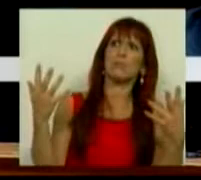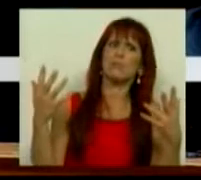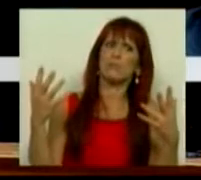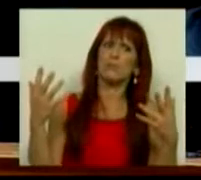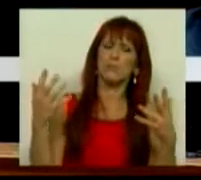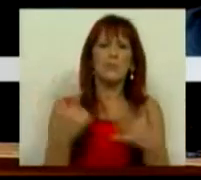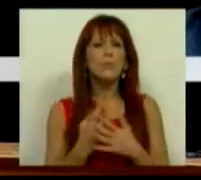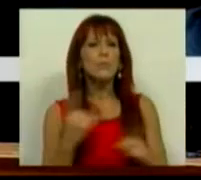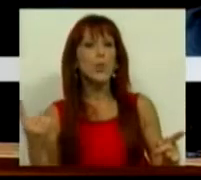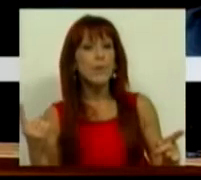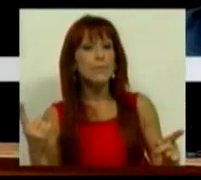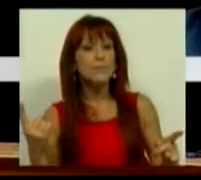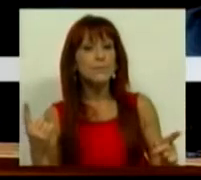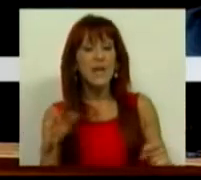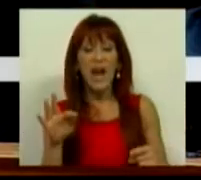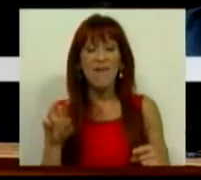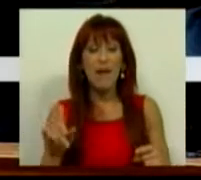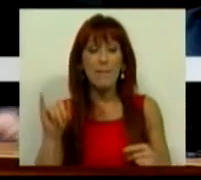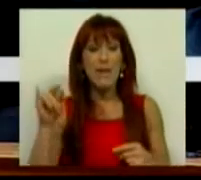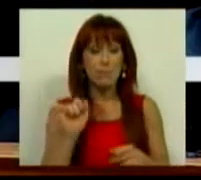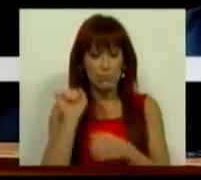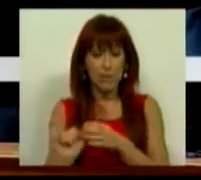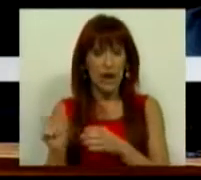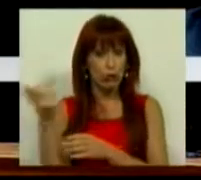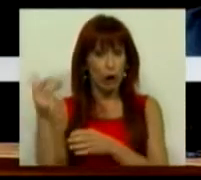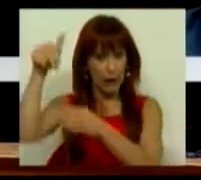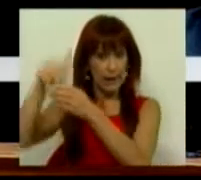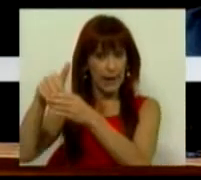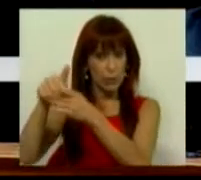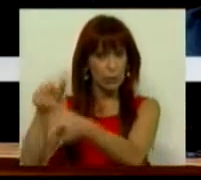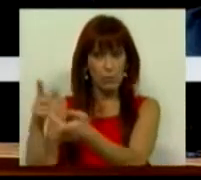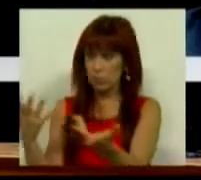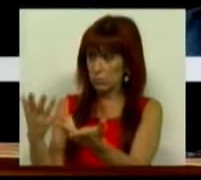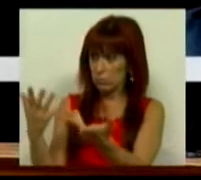surpreendentes, porque o FMI, pertencendo à Troika, é,